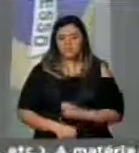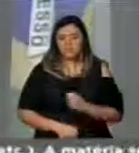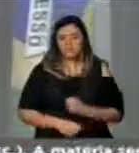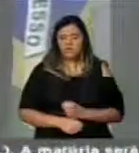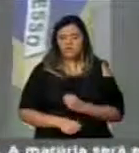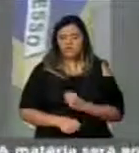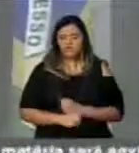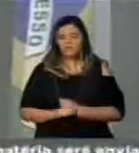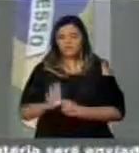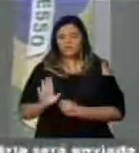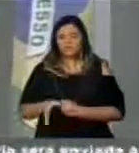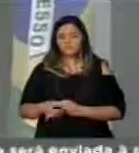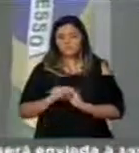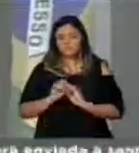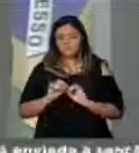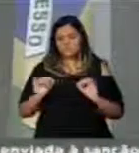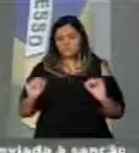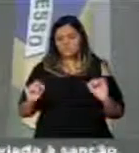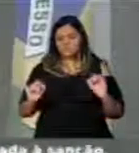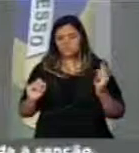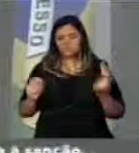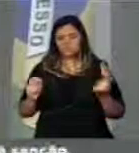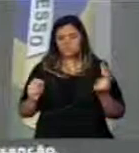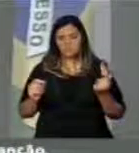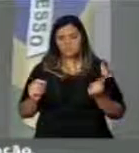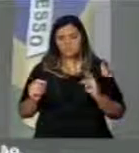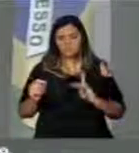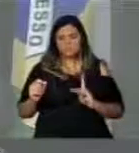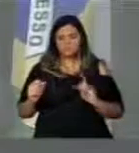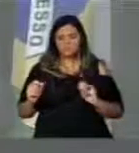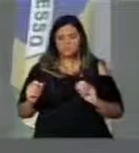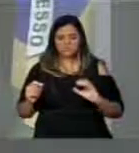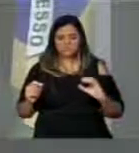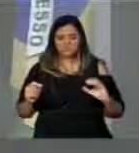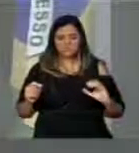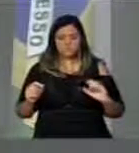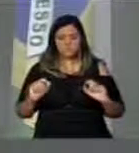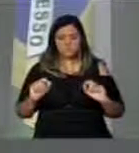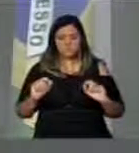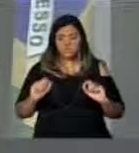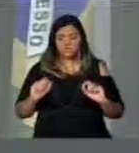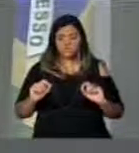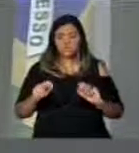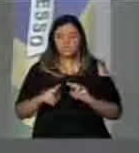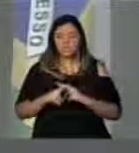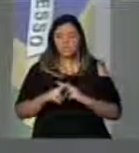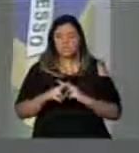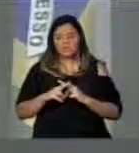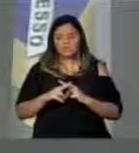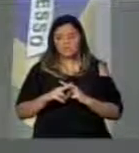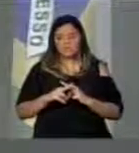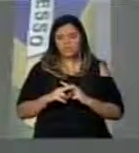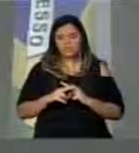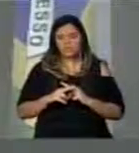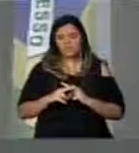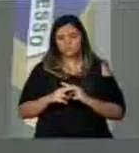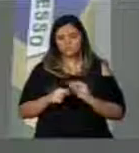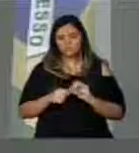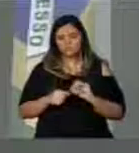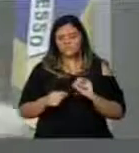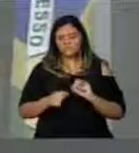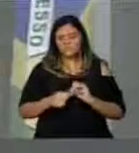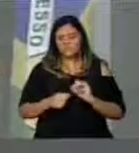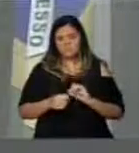através de recursos do pac e que hoje a caixa econômica faz um verdadeiro carro lamento exatamente